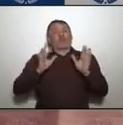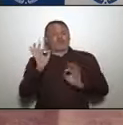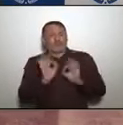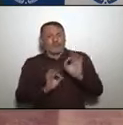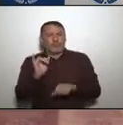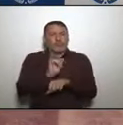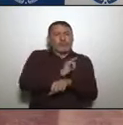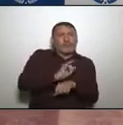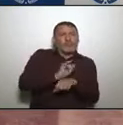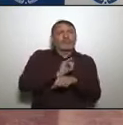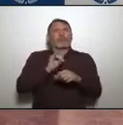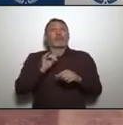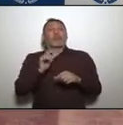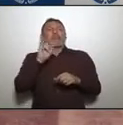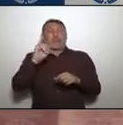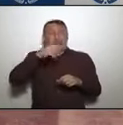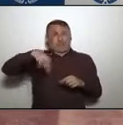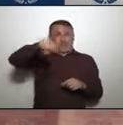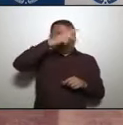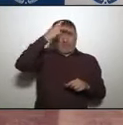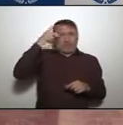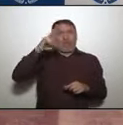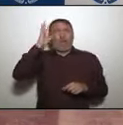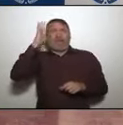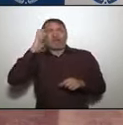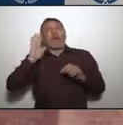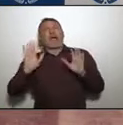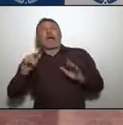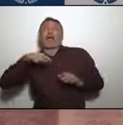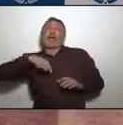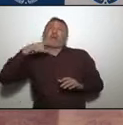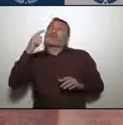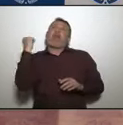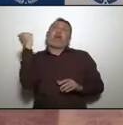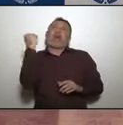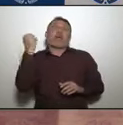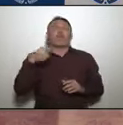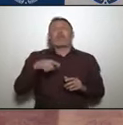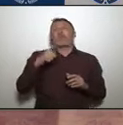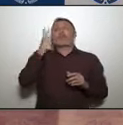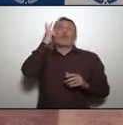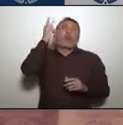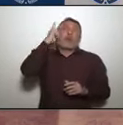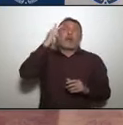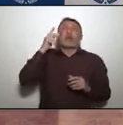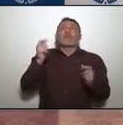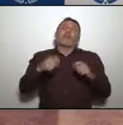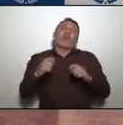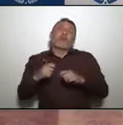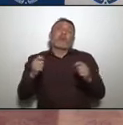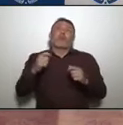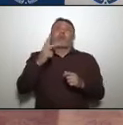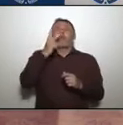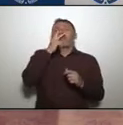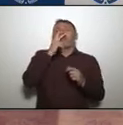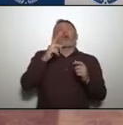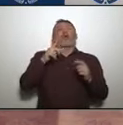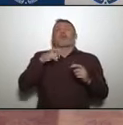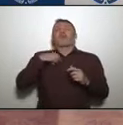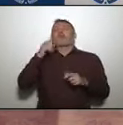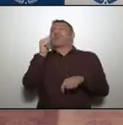gestão. Agora, se as pessoas acharem que por nós não estarmos com a gravidade tão alta, né, irem para a rua, como